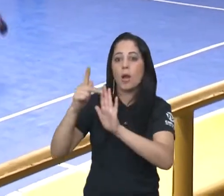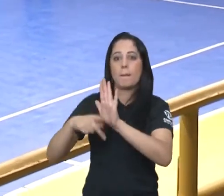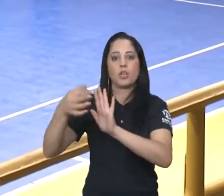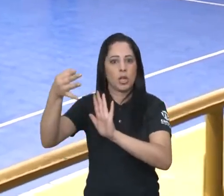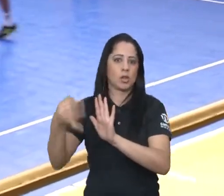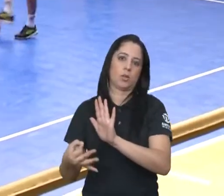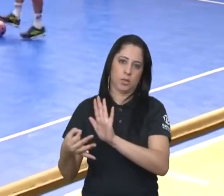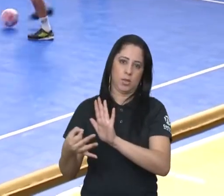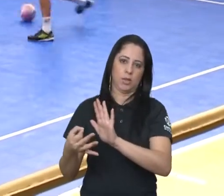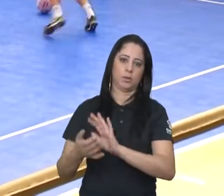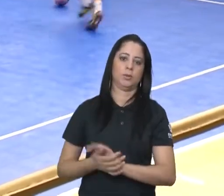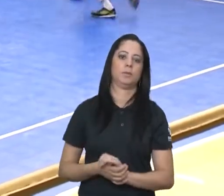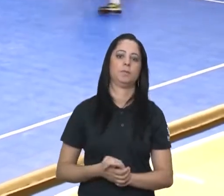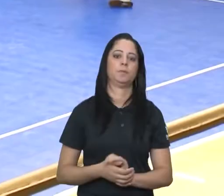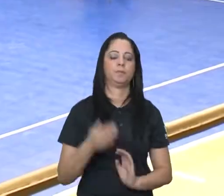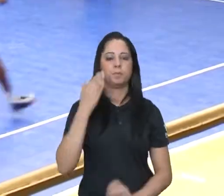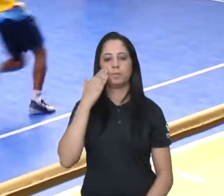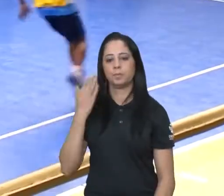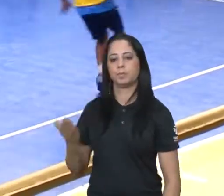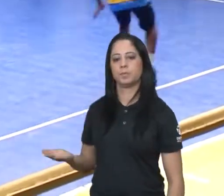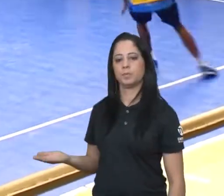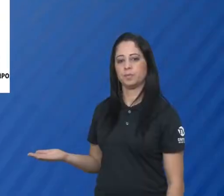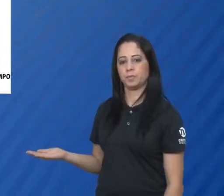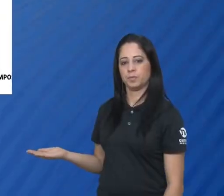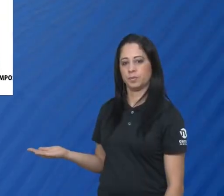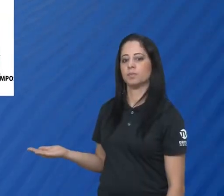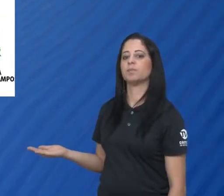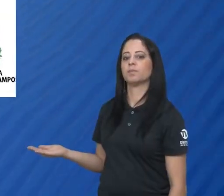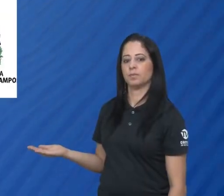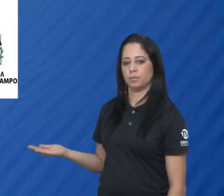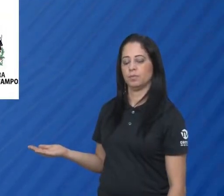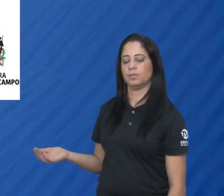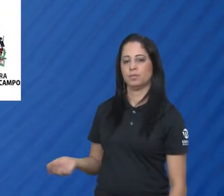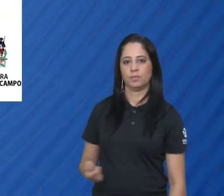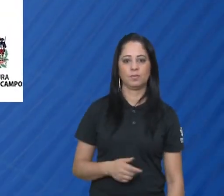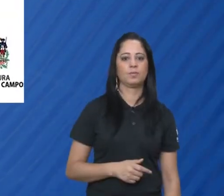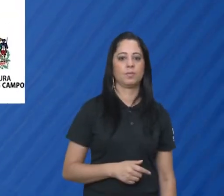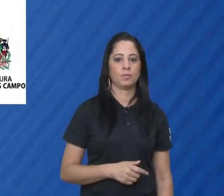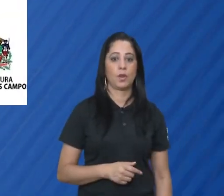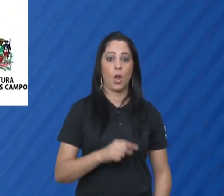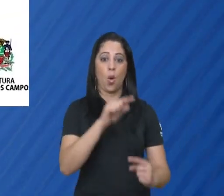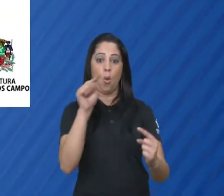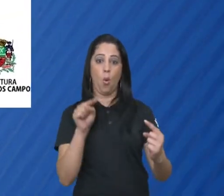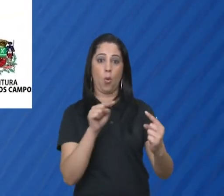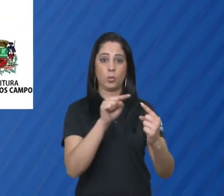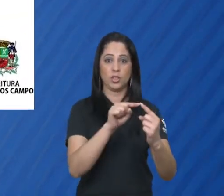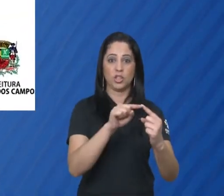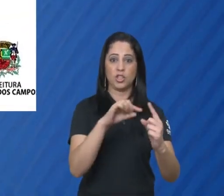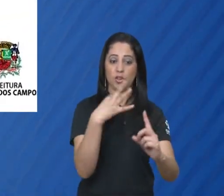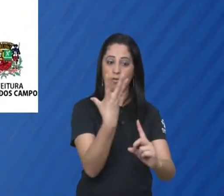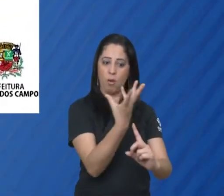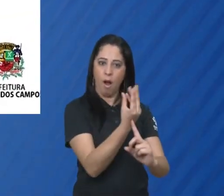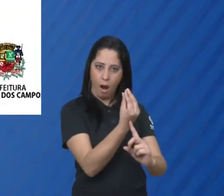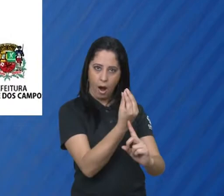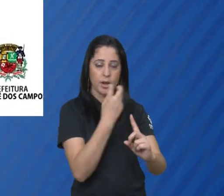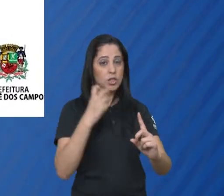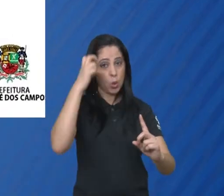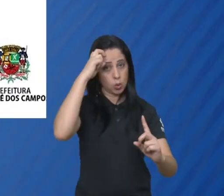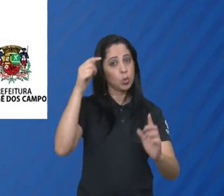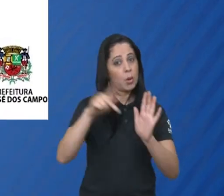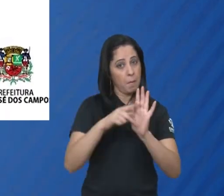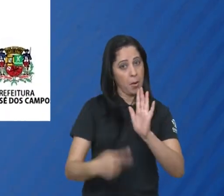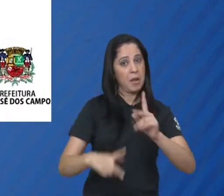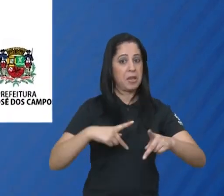projetos, programas e modalidades esportivas. Há ainda uma LIFE voltada para selecionar projetos